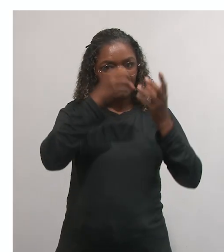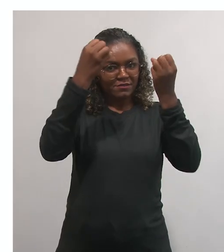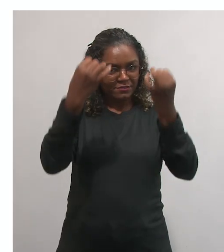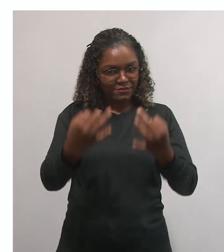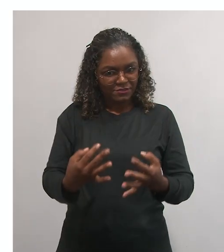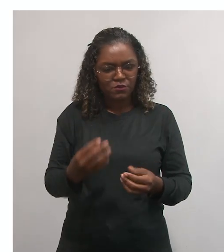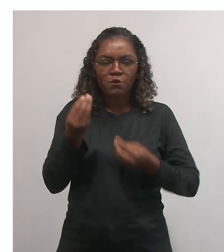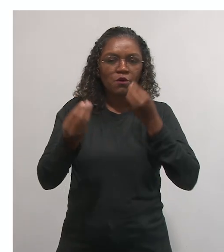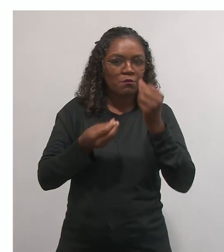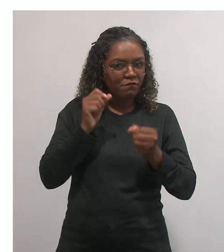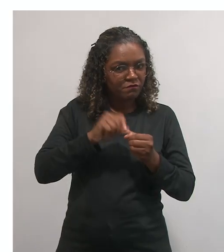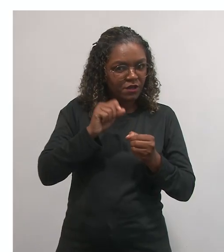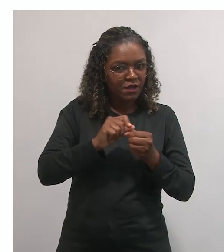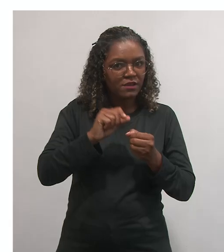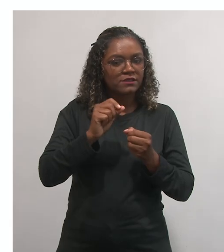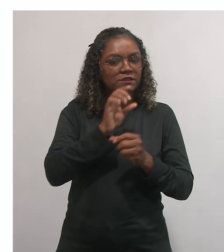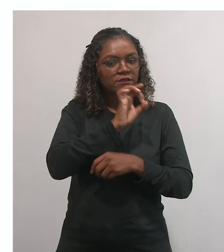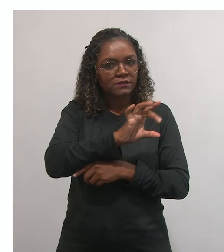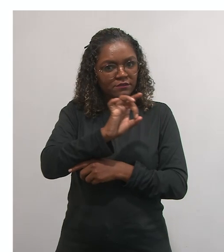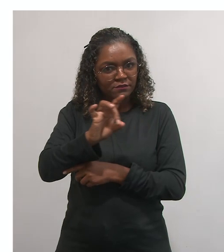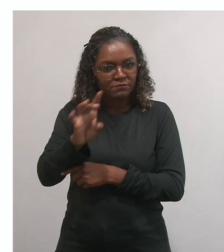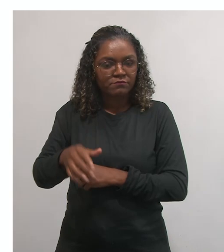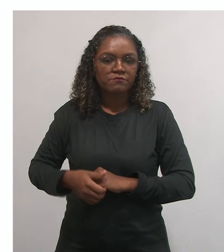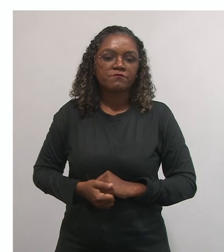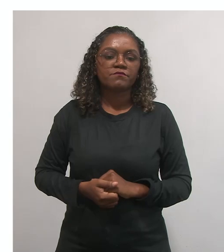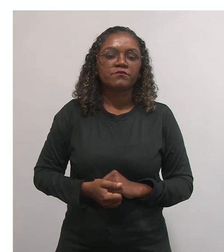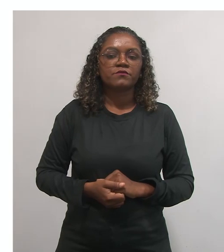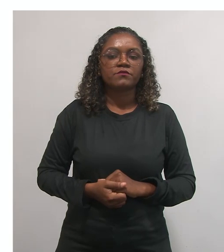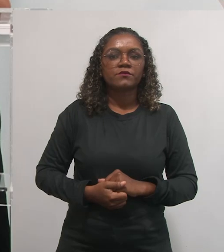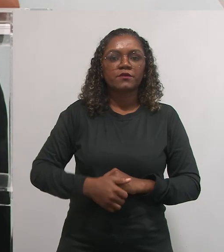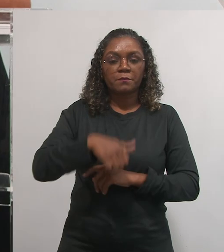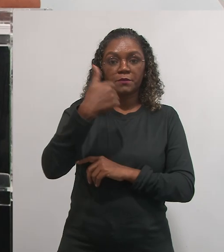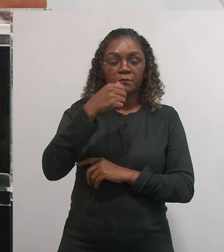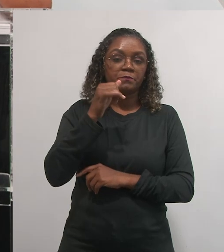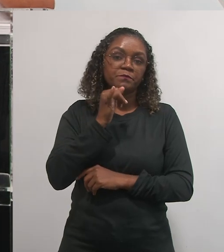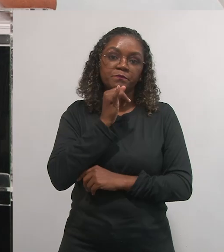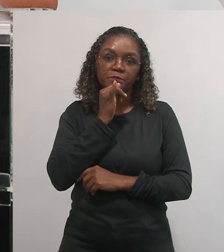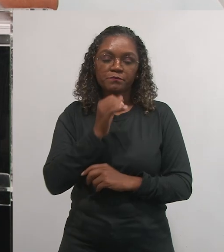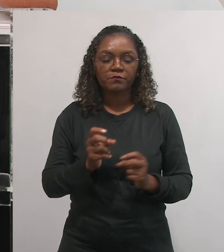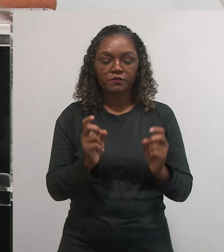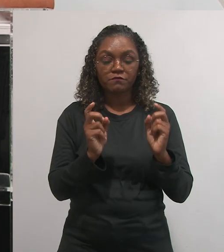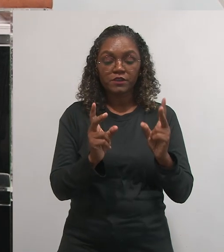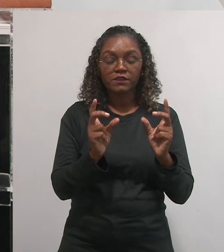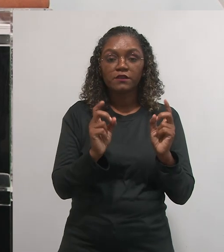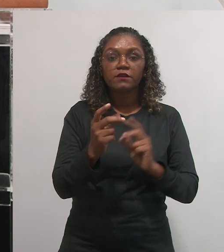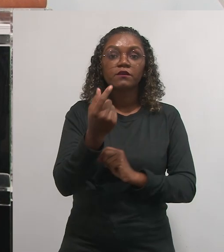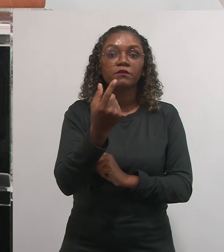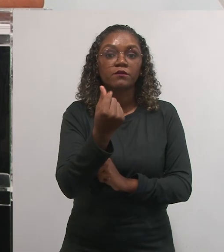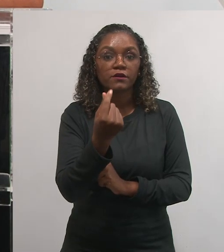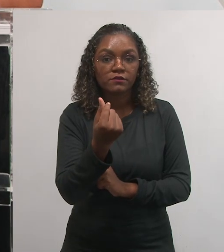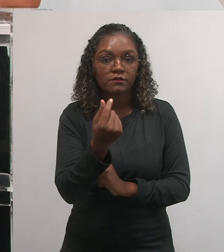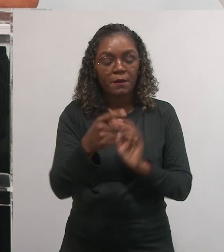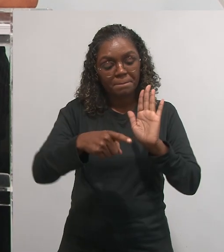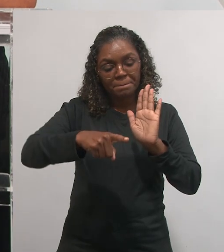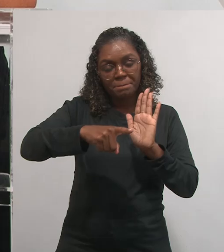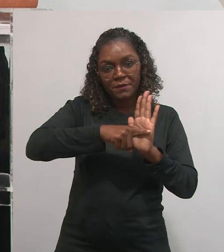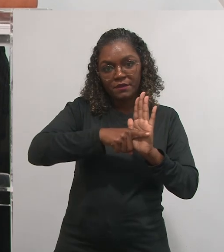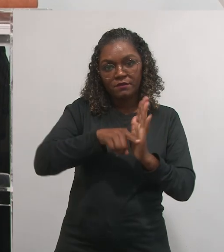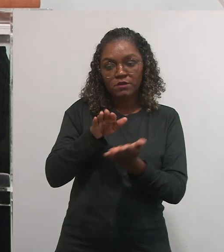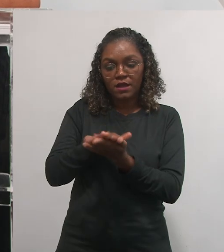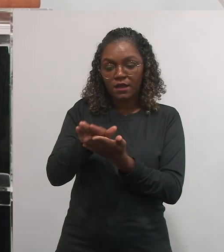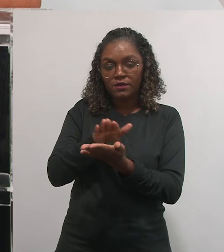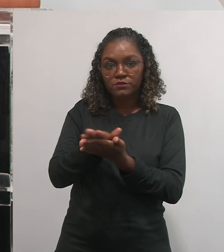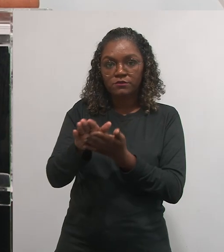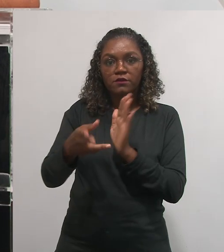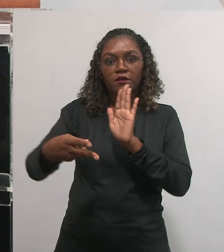anteriormente como que a gente faz então a gente vai pegar primeiro preço de venda menos gastos variáveis a gente acha a